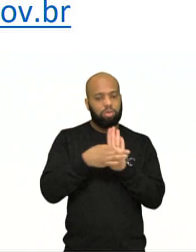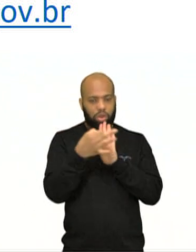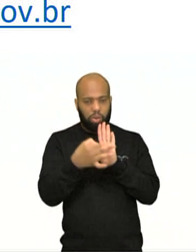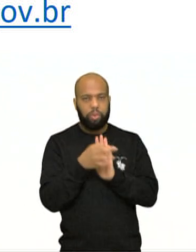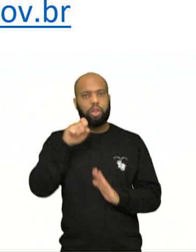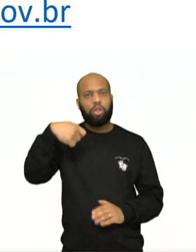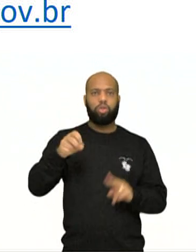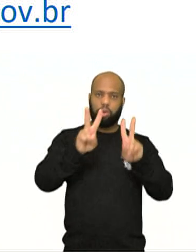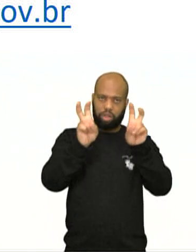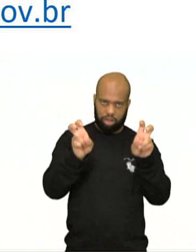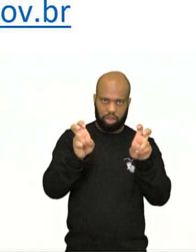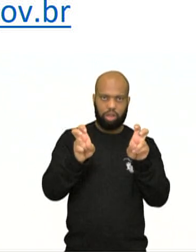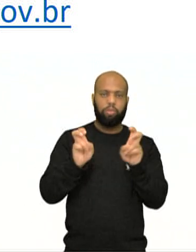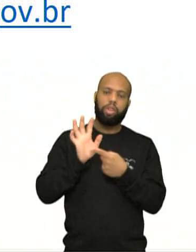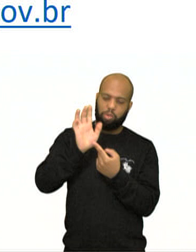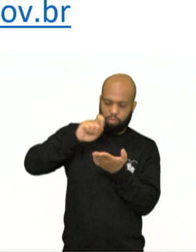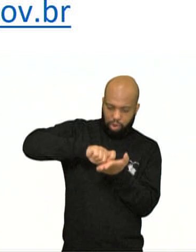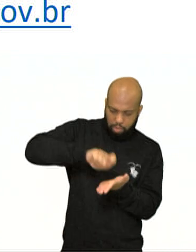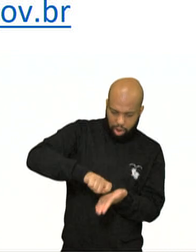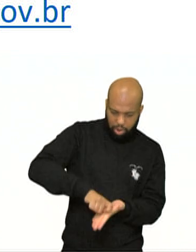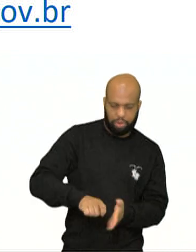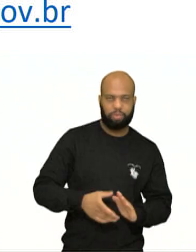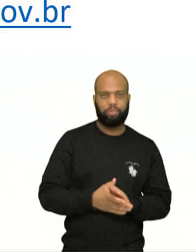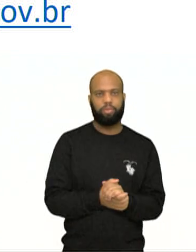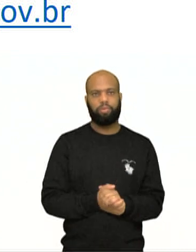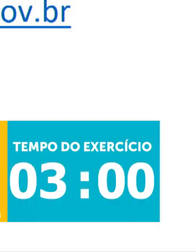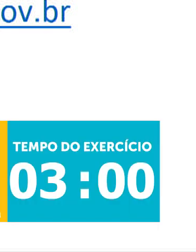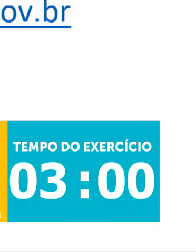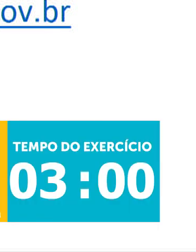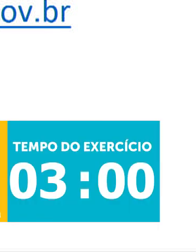sobre a temática e apresente-os.